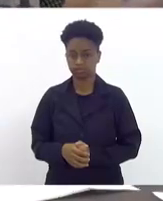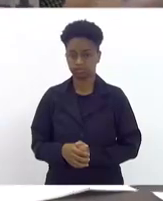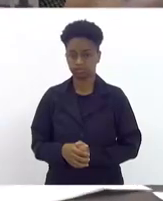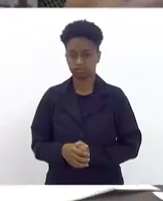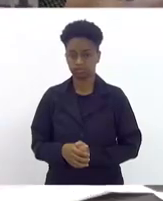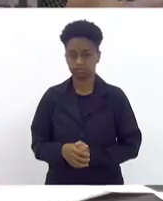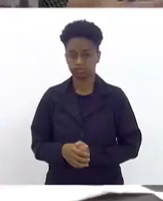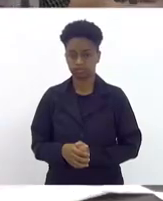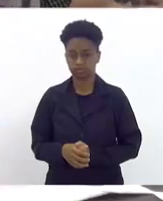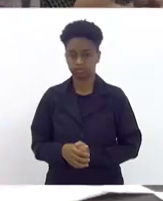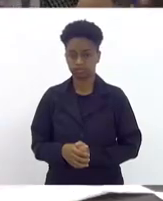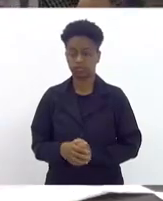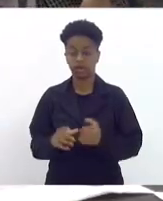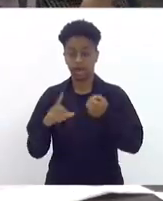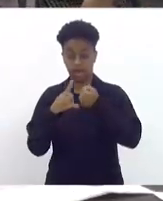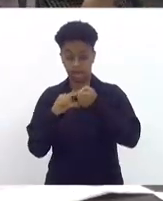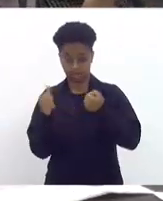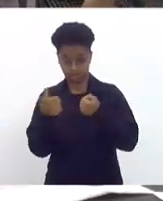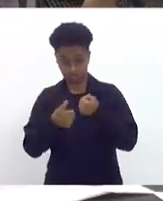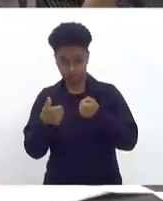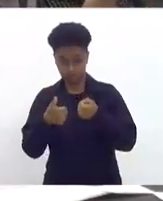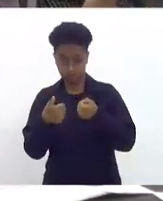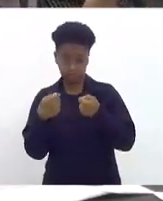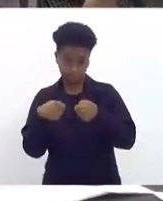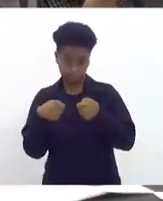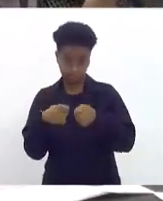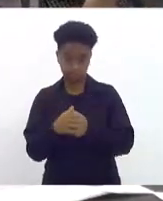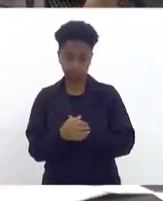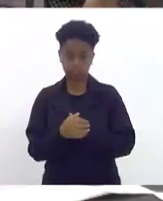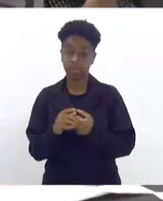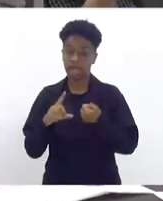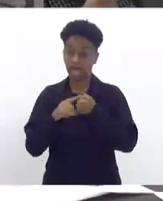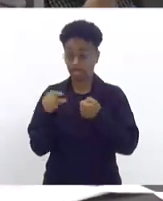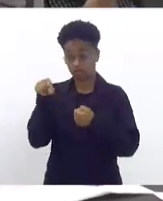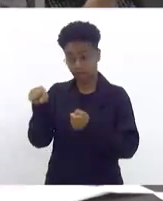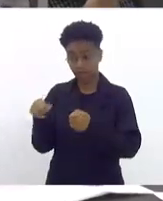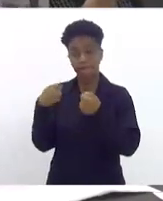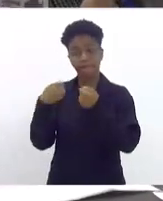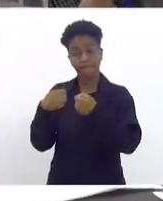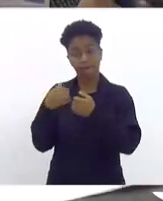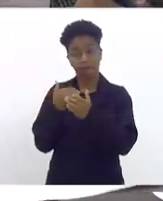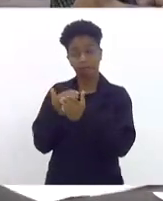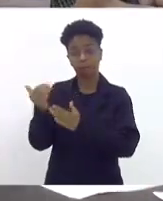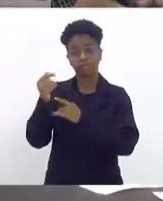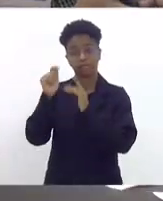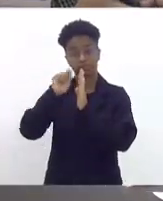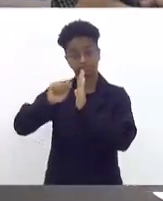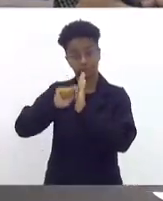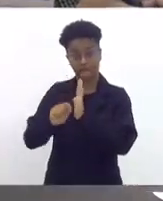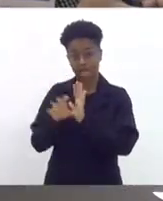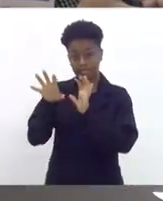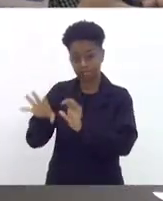devia de ser artigo primeiro o artigo tal passa a ter a seguinte redação